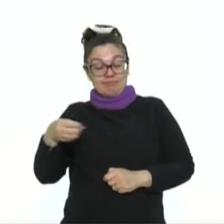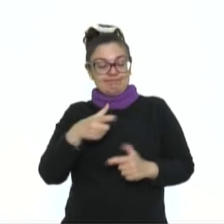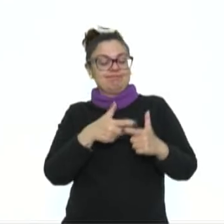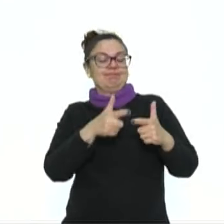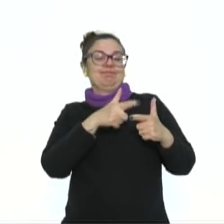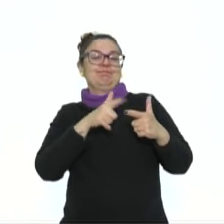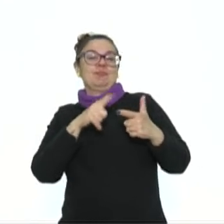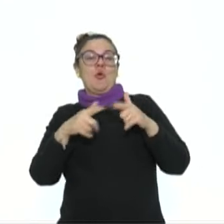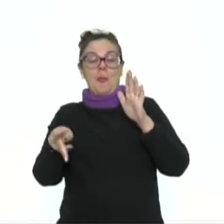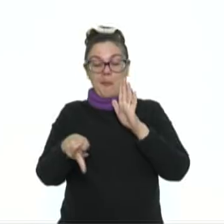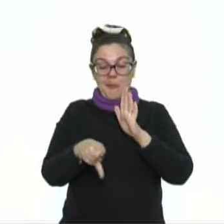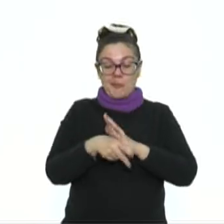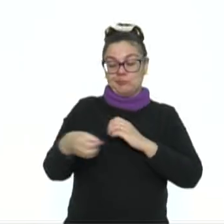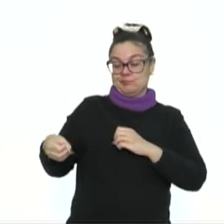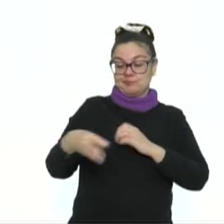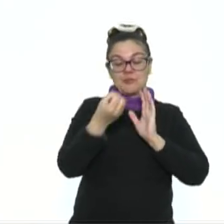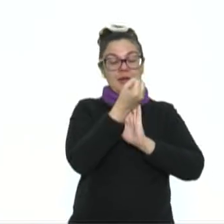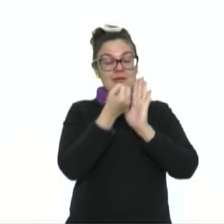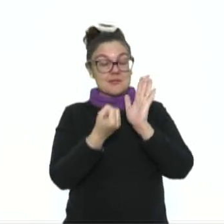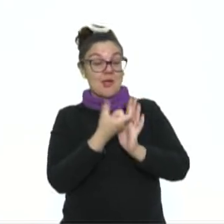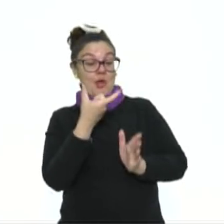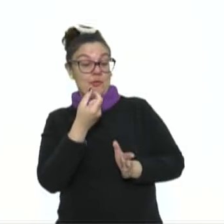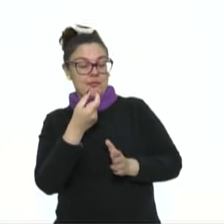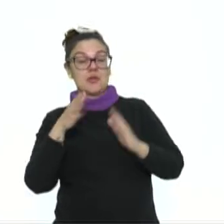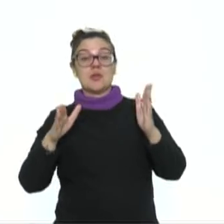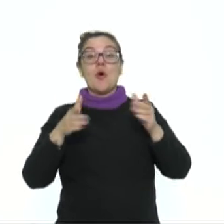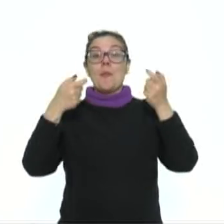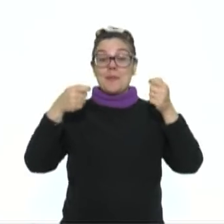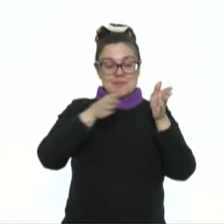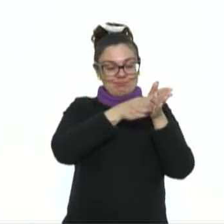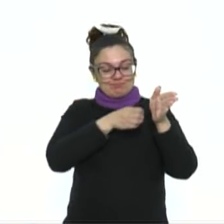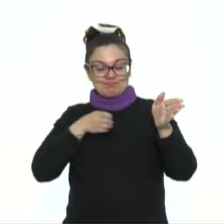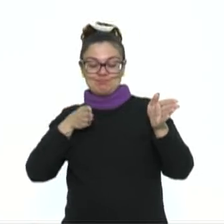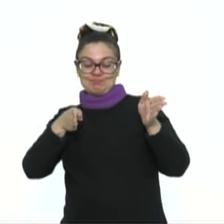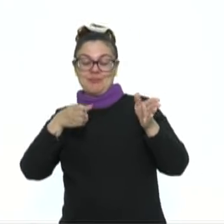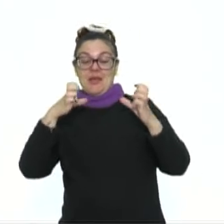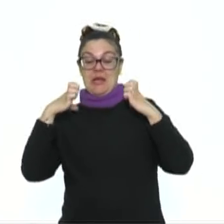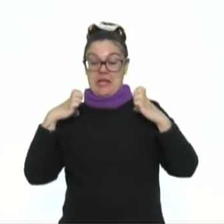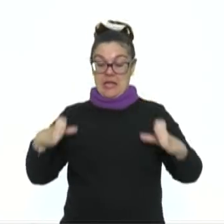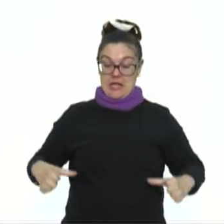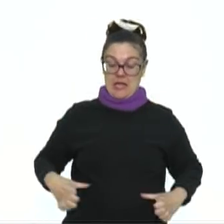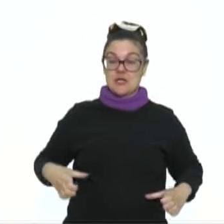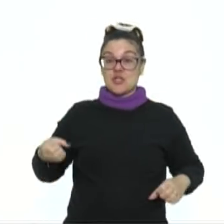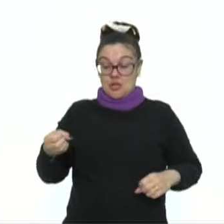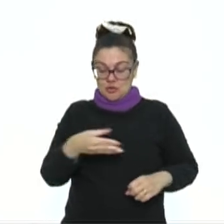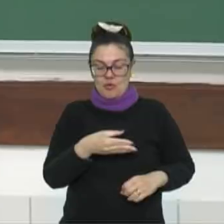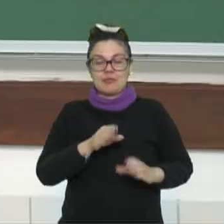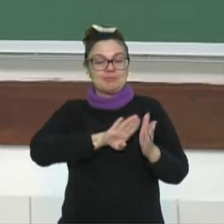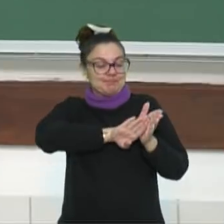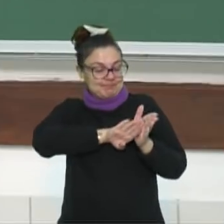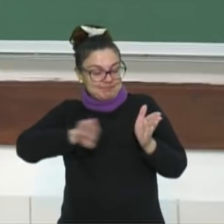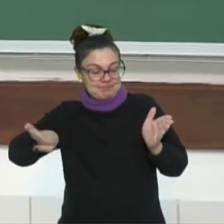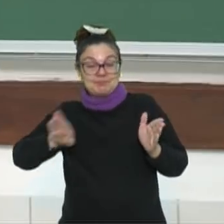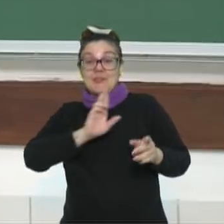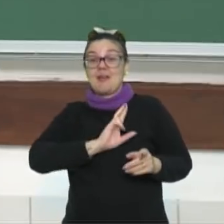isso a necessidade de sair da ética tradicional, que está diretamente vinculada à moral religiosa. Então, aqui está o